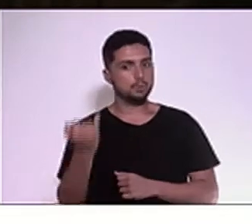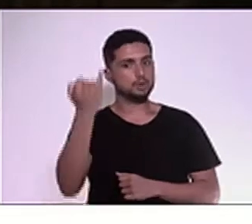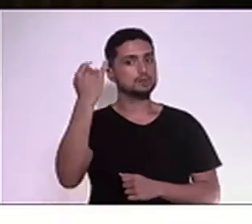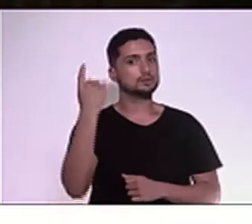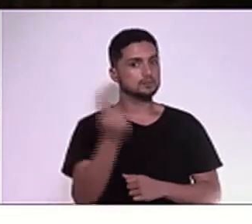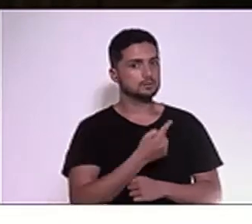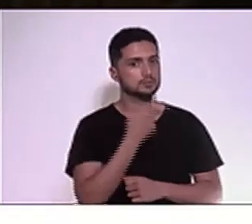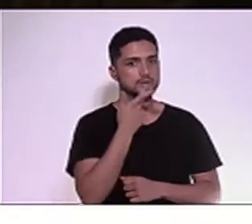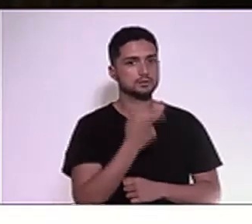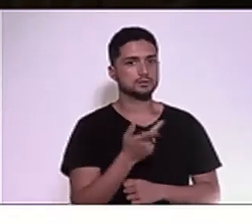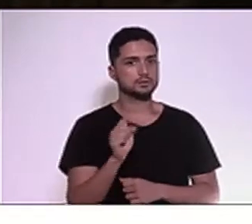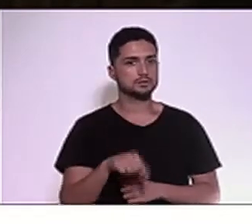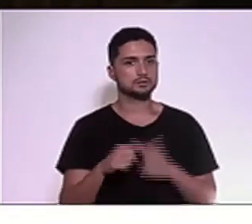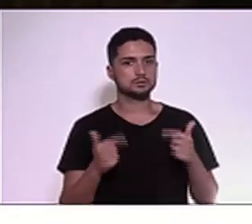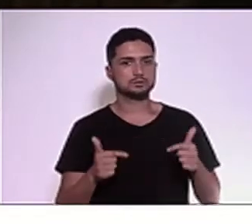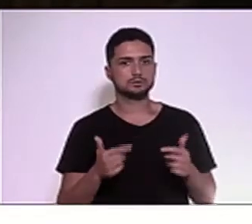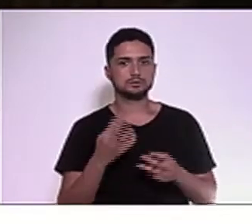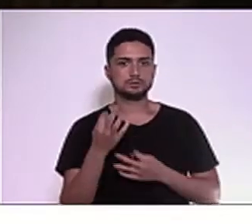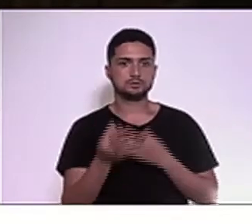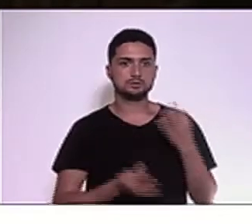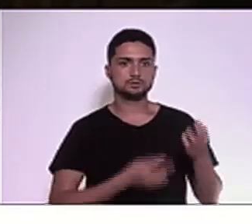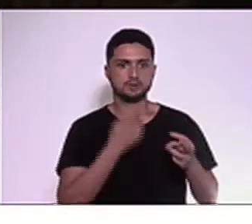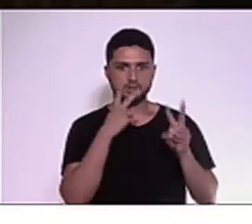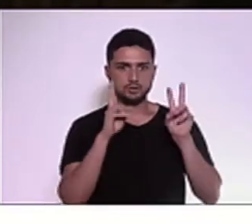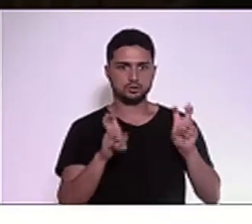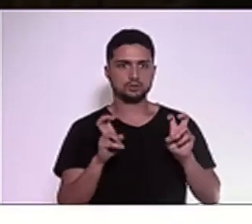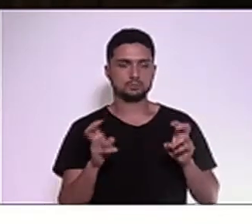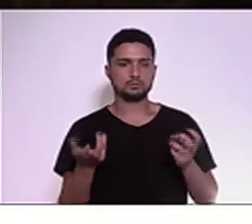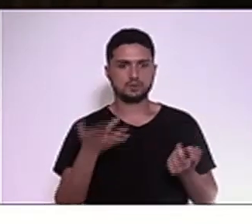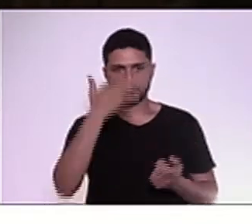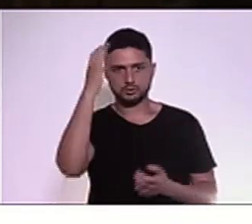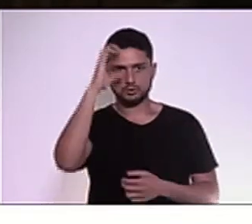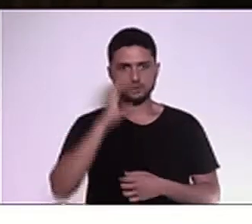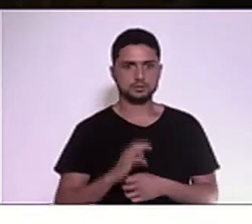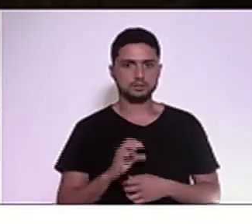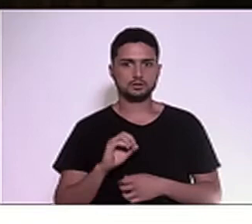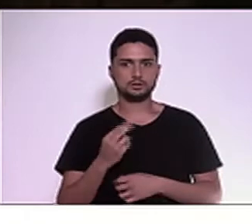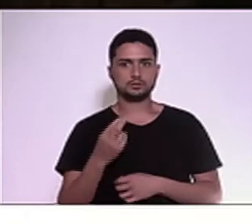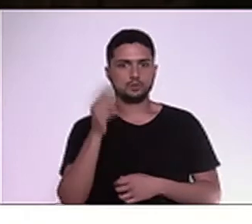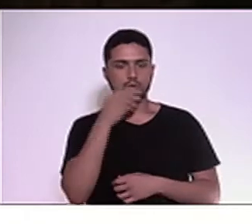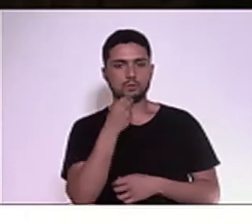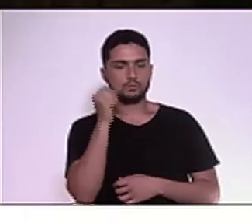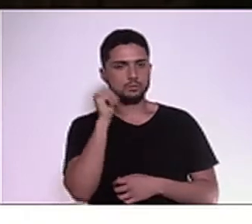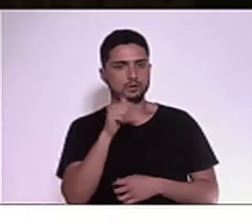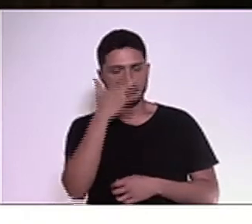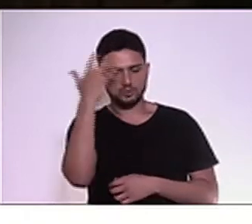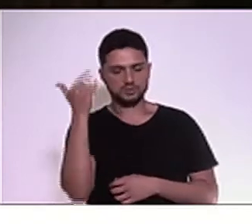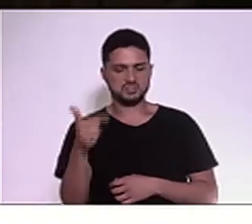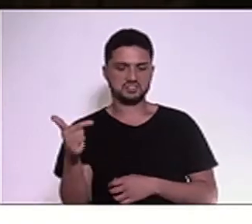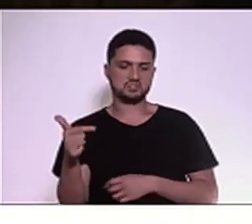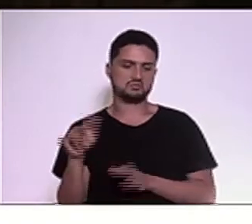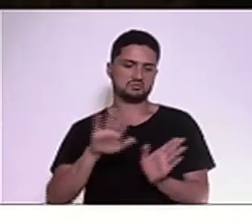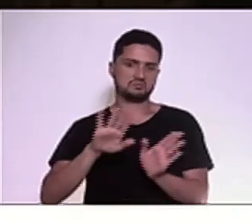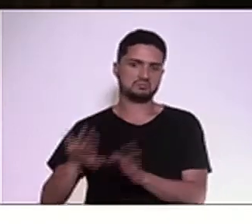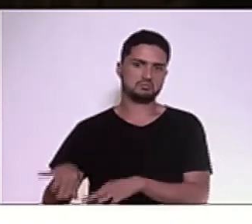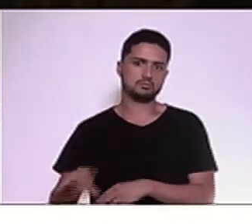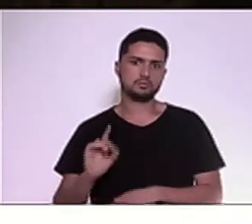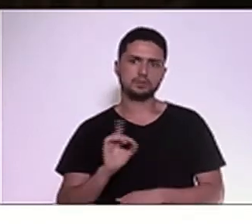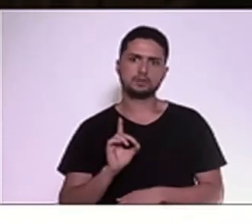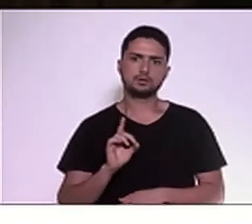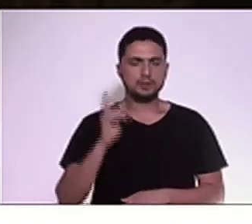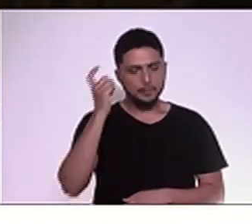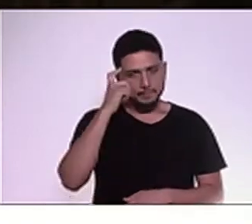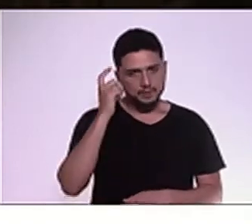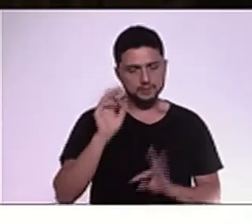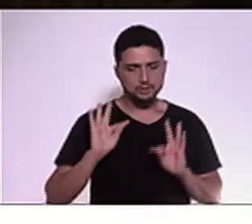aqui não tratamos cidadãos e cidadãs como pessoas de segunda classe. Achamos que todos devem ter